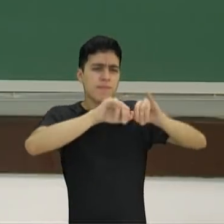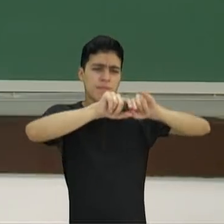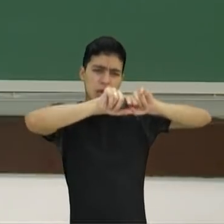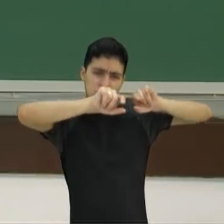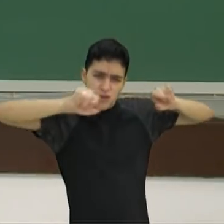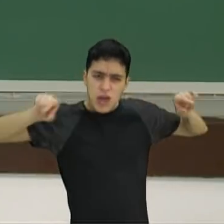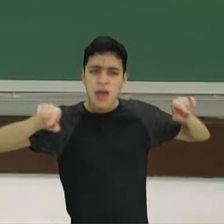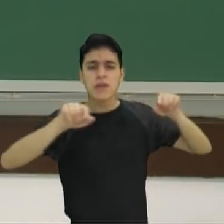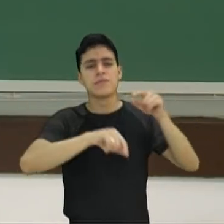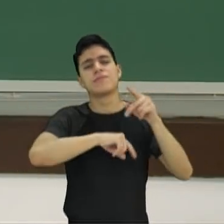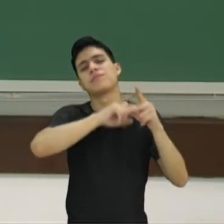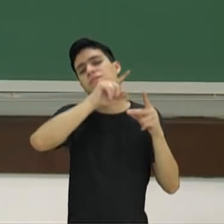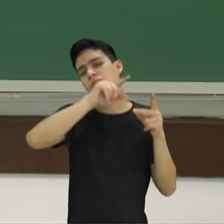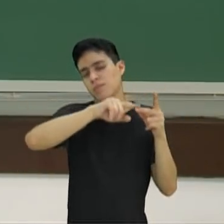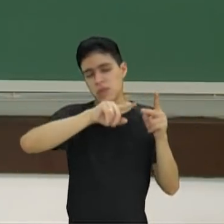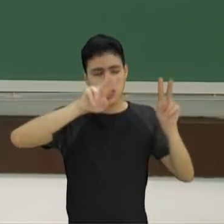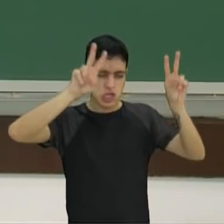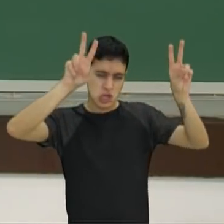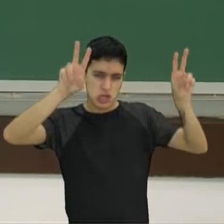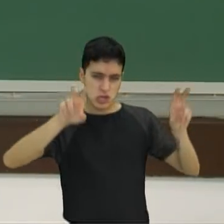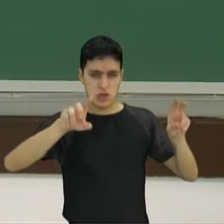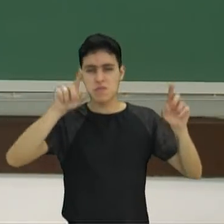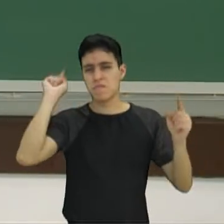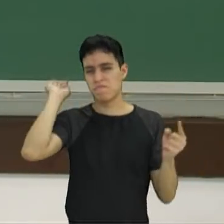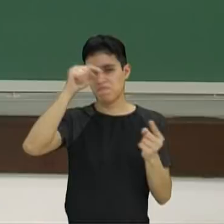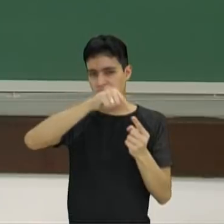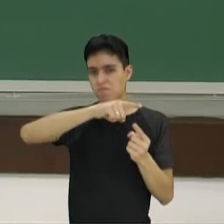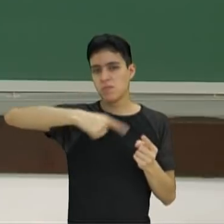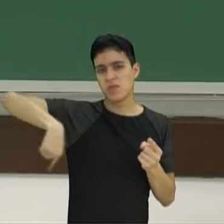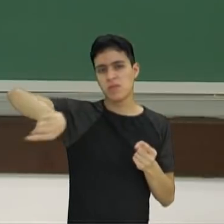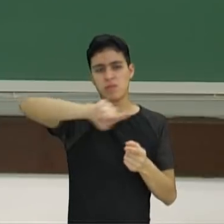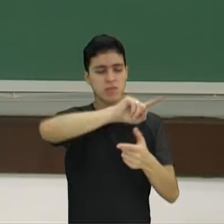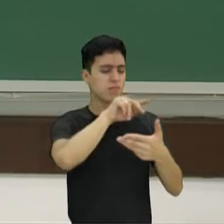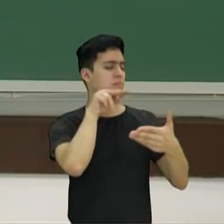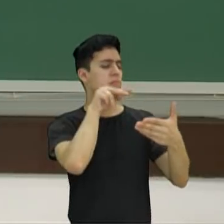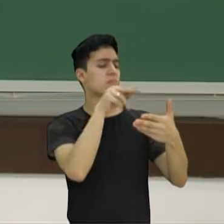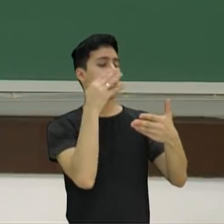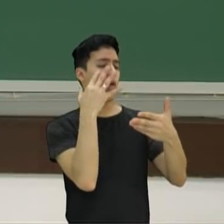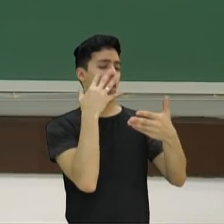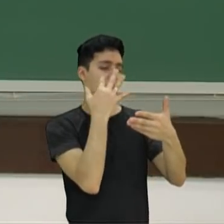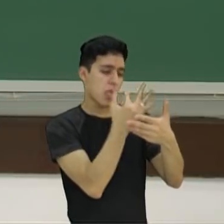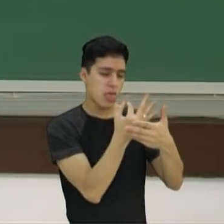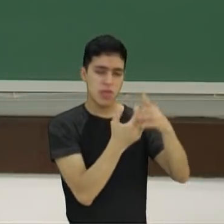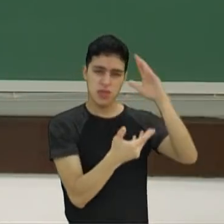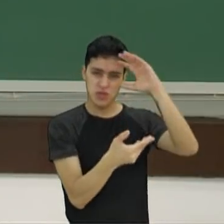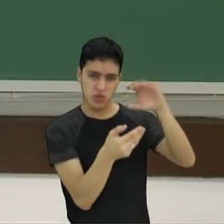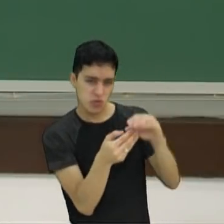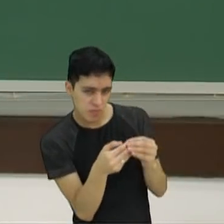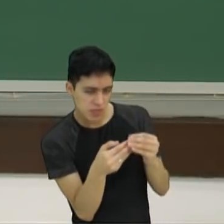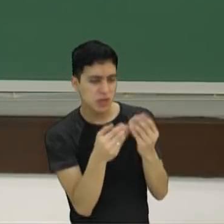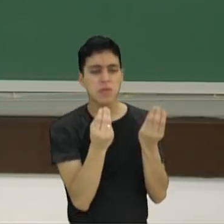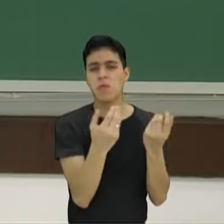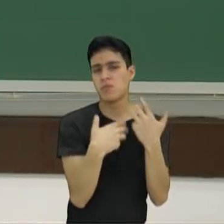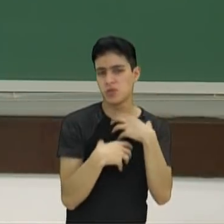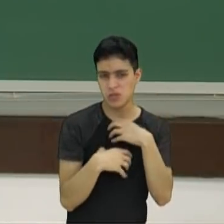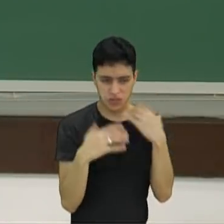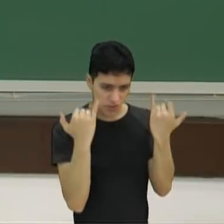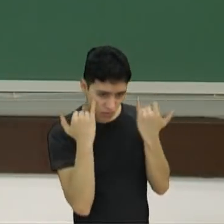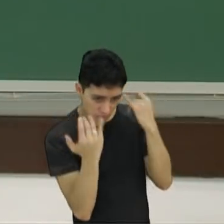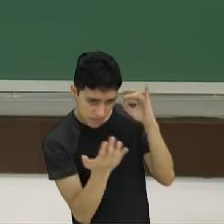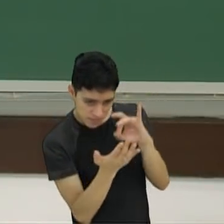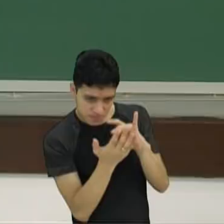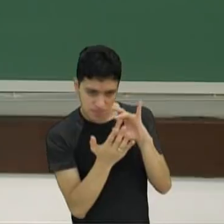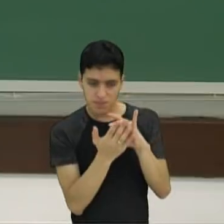título, que tem a ideia de atrair o leitor, de resumir o conteúdo da notícia, resumir o fato